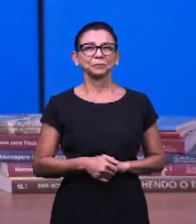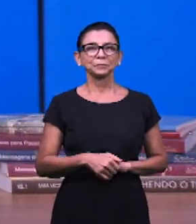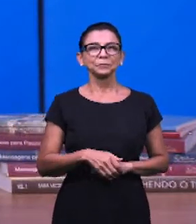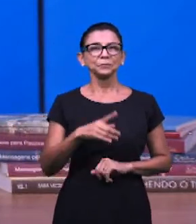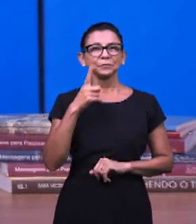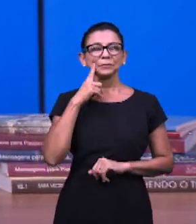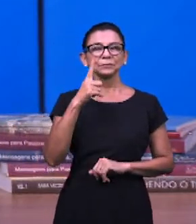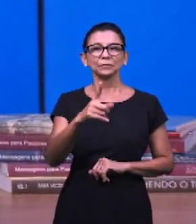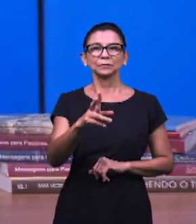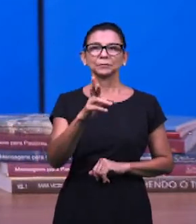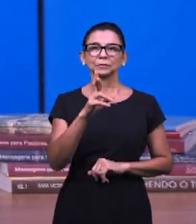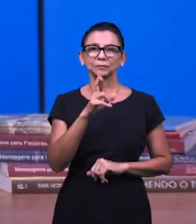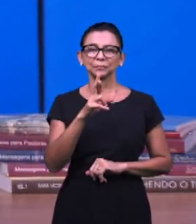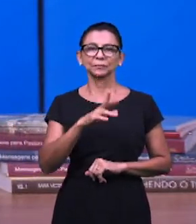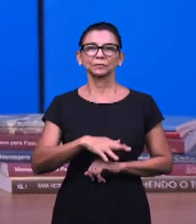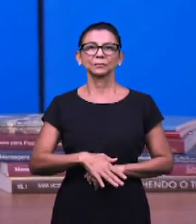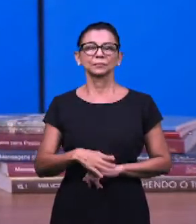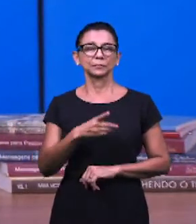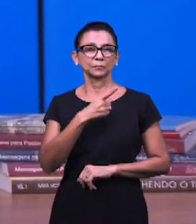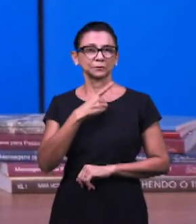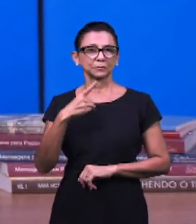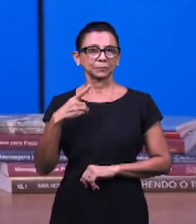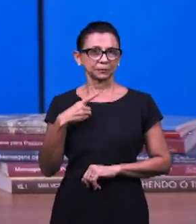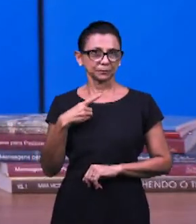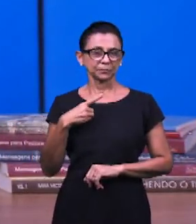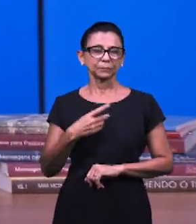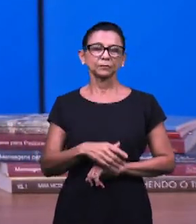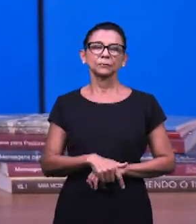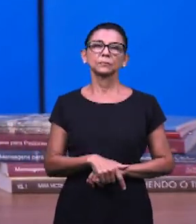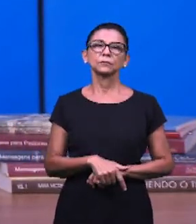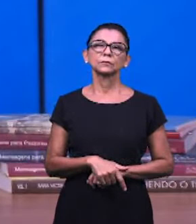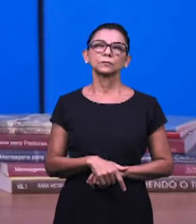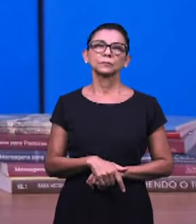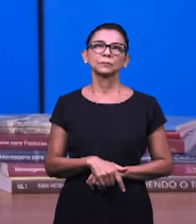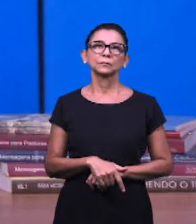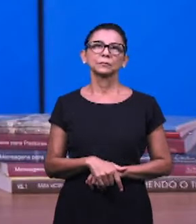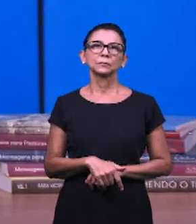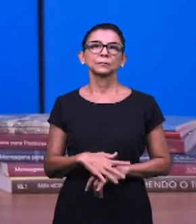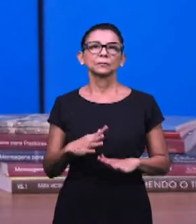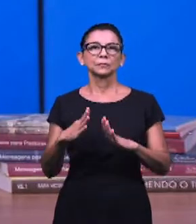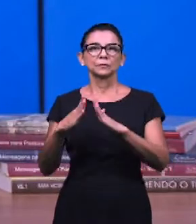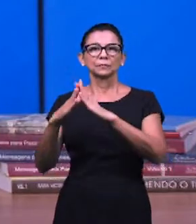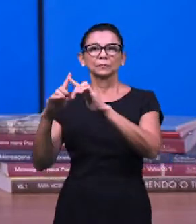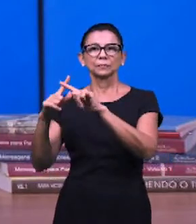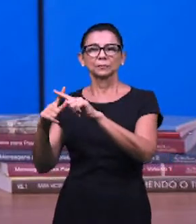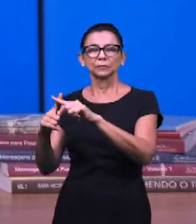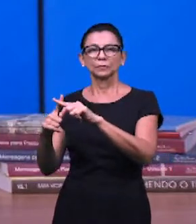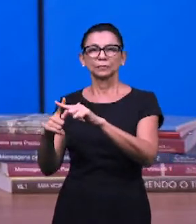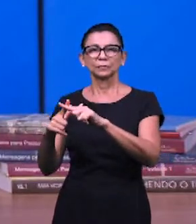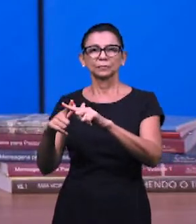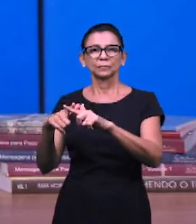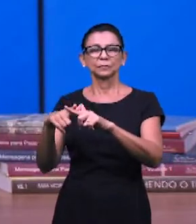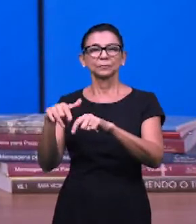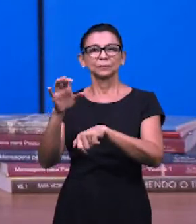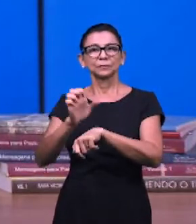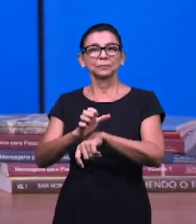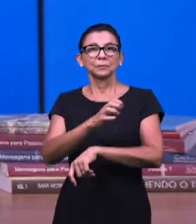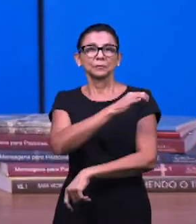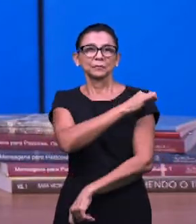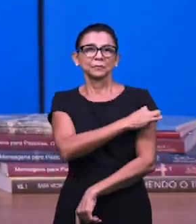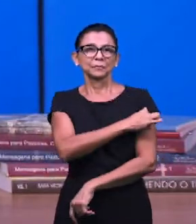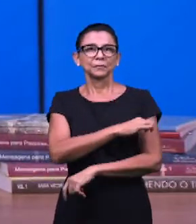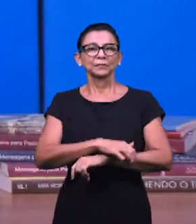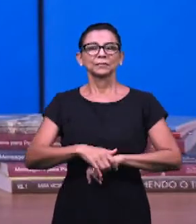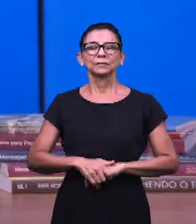é o Paulo Márcio. Paulo Márcio é diácono da nossa igreja, ali em Barra Mansa, no estado do Rio de